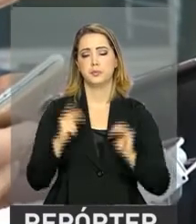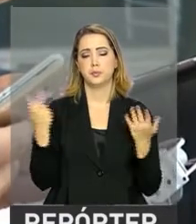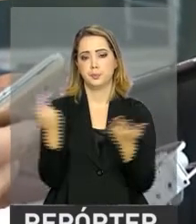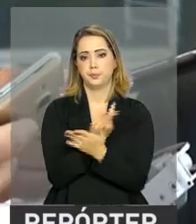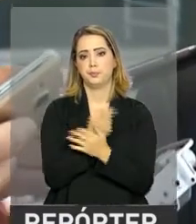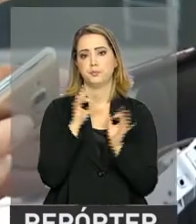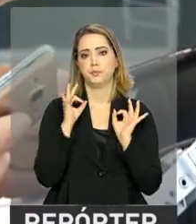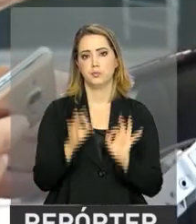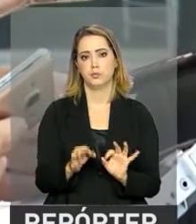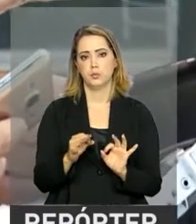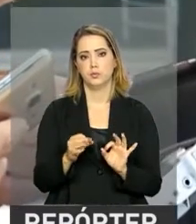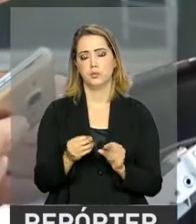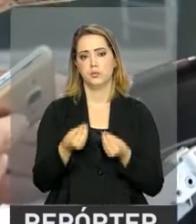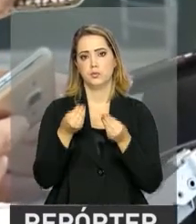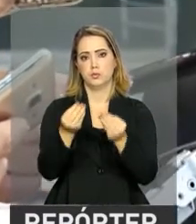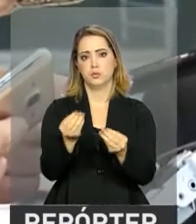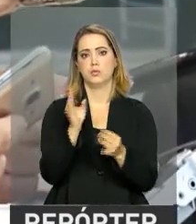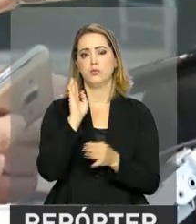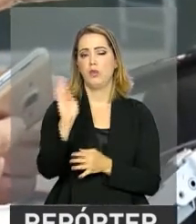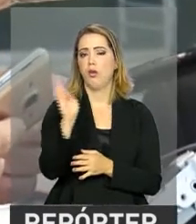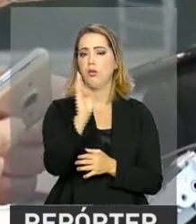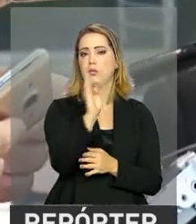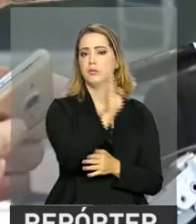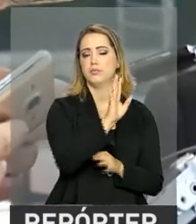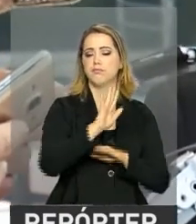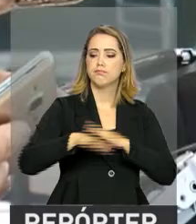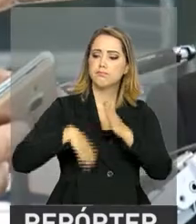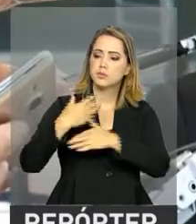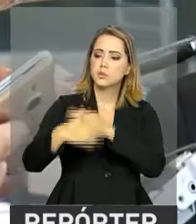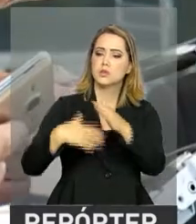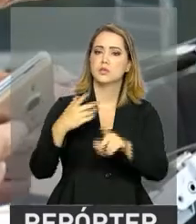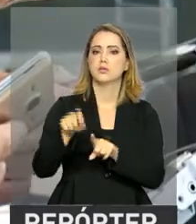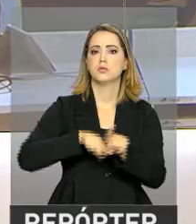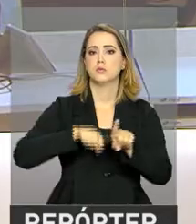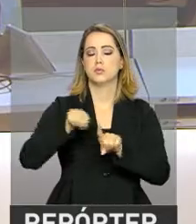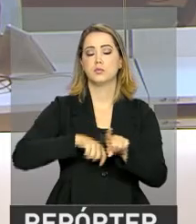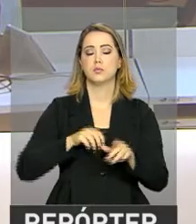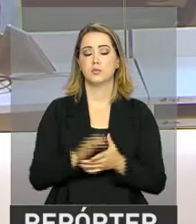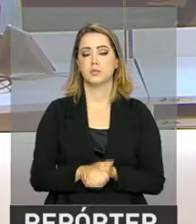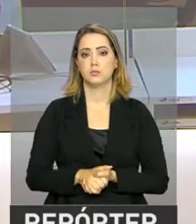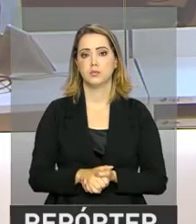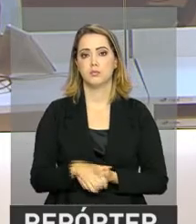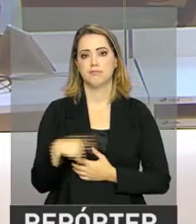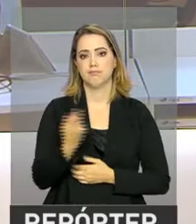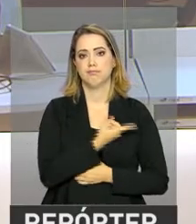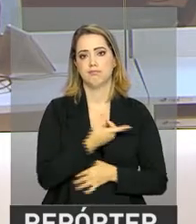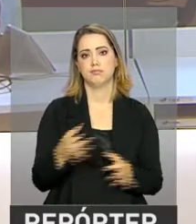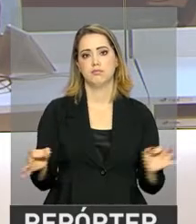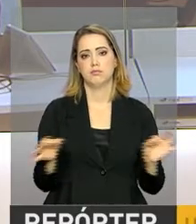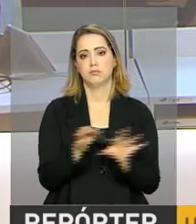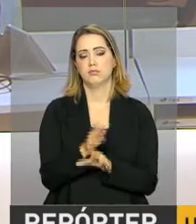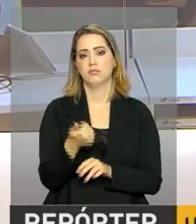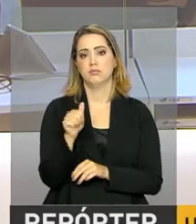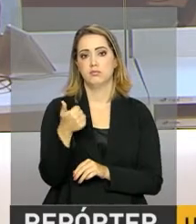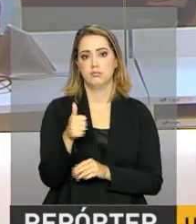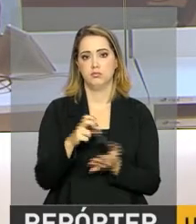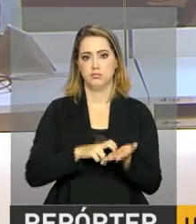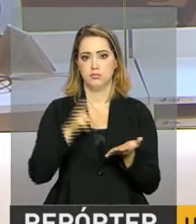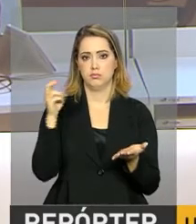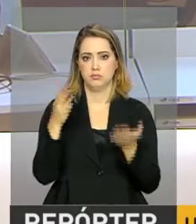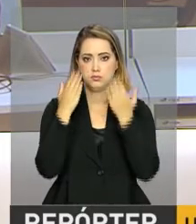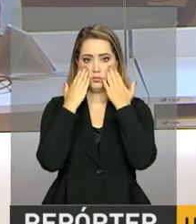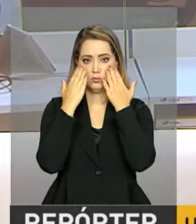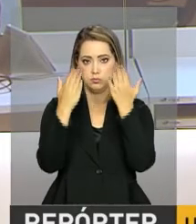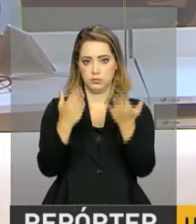efetivar a doação ao longo dos próximos meses. Nós ficamos por aqui, voltamos às 11 da manhã